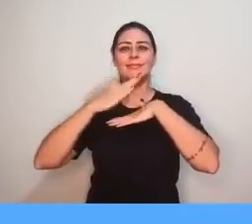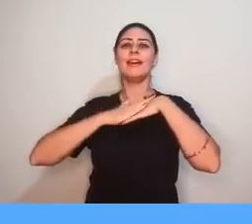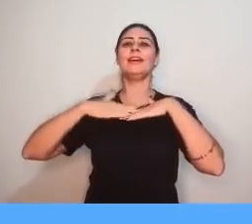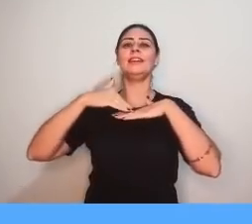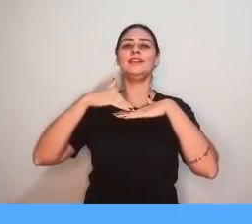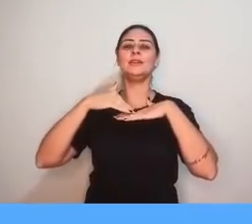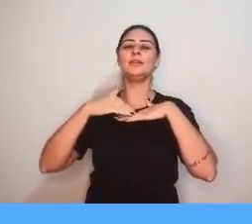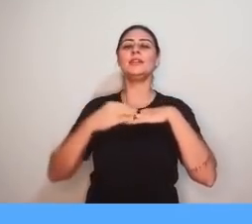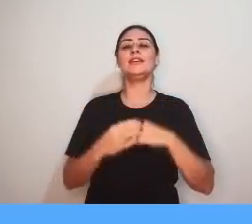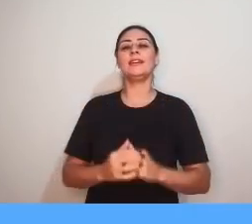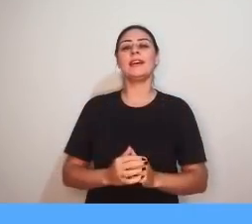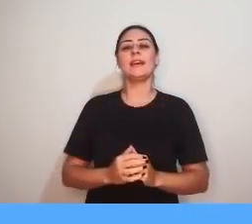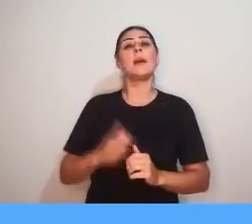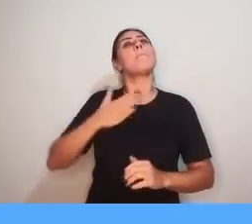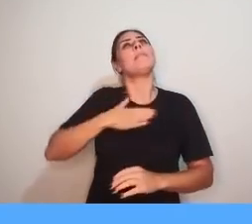pelo carinho,